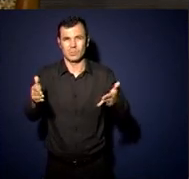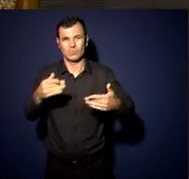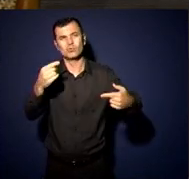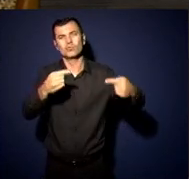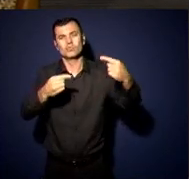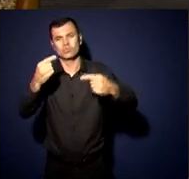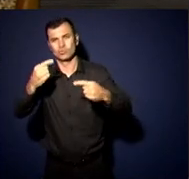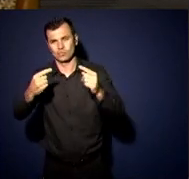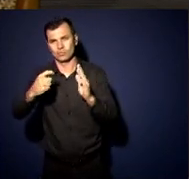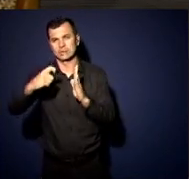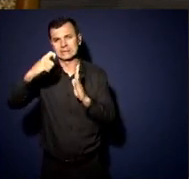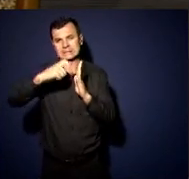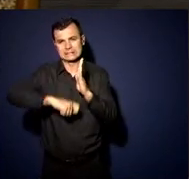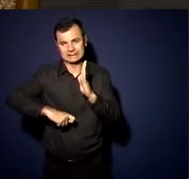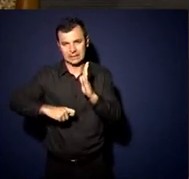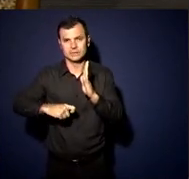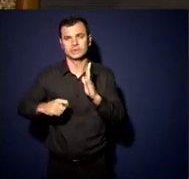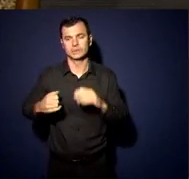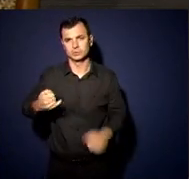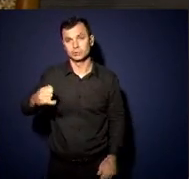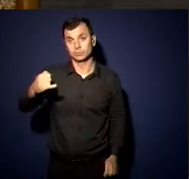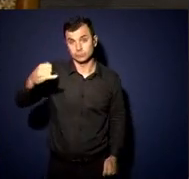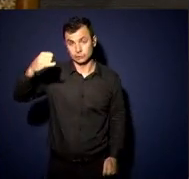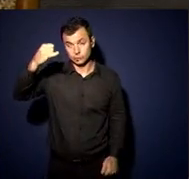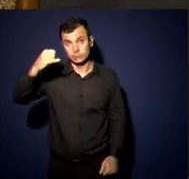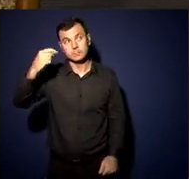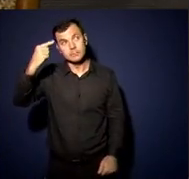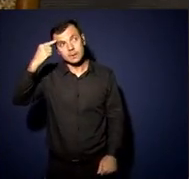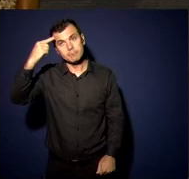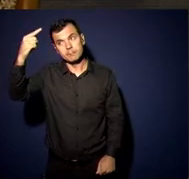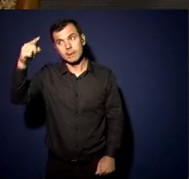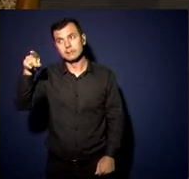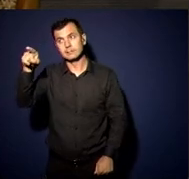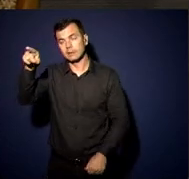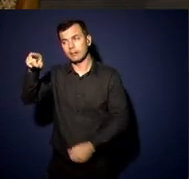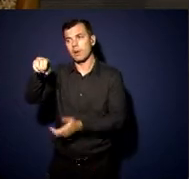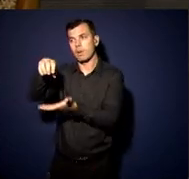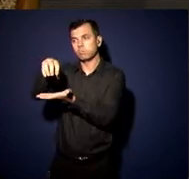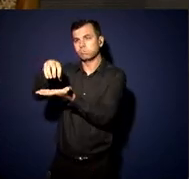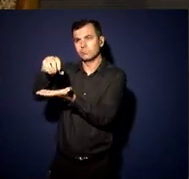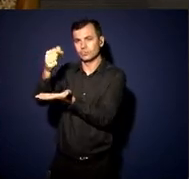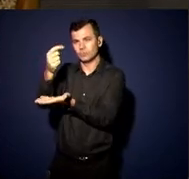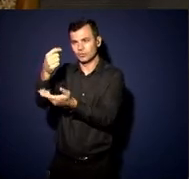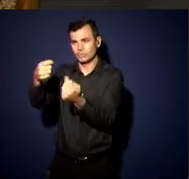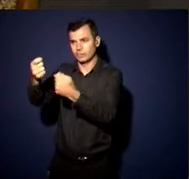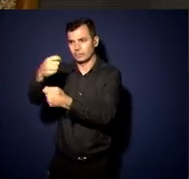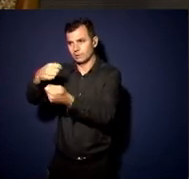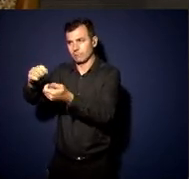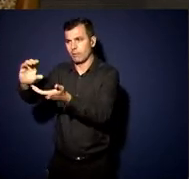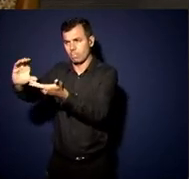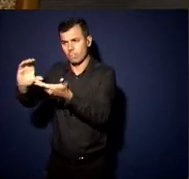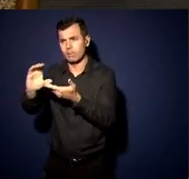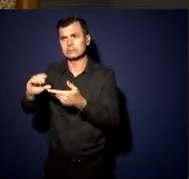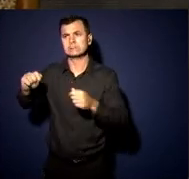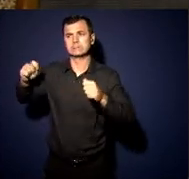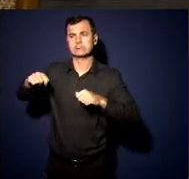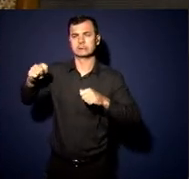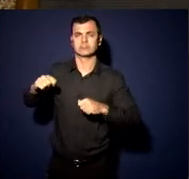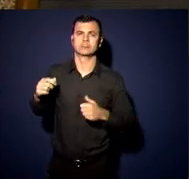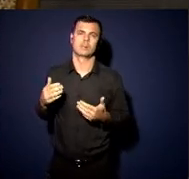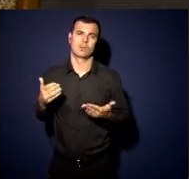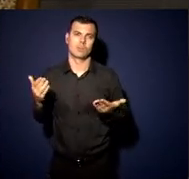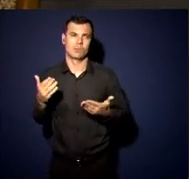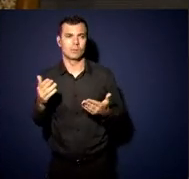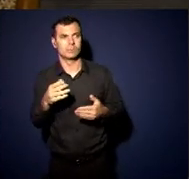é importante que as pessoas olham para o mercado de capitais como uma excelente alternativa para captação de recursos eu aqui